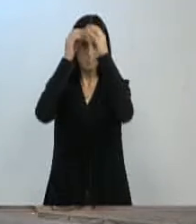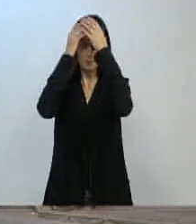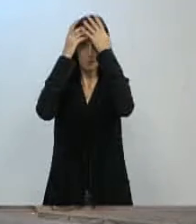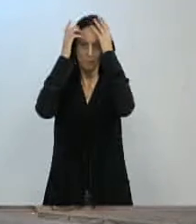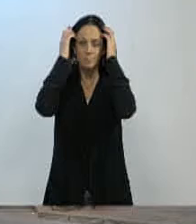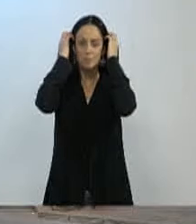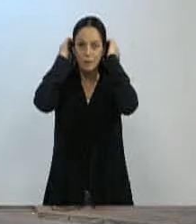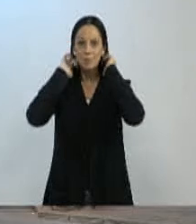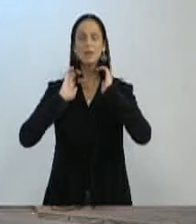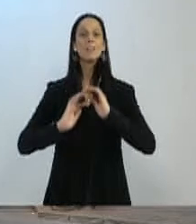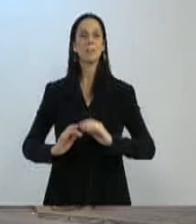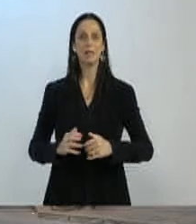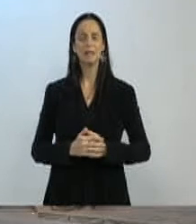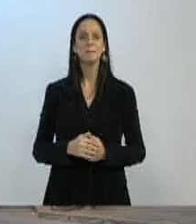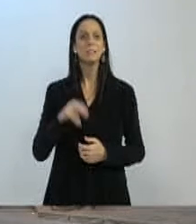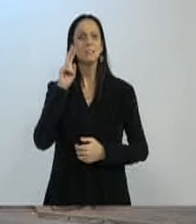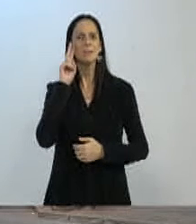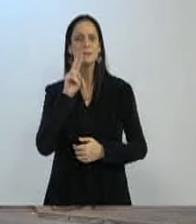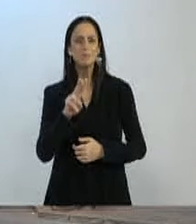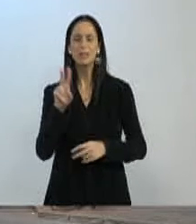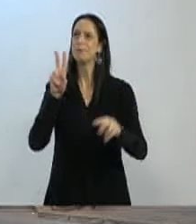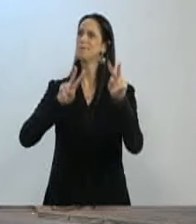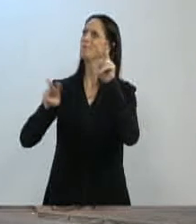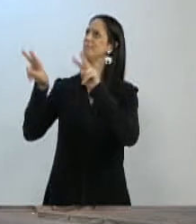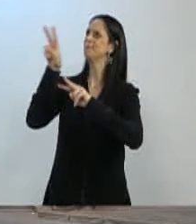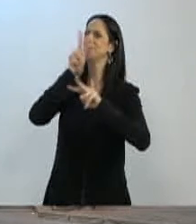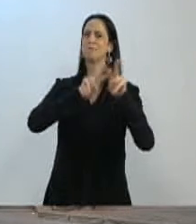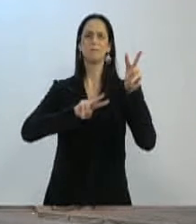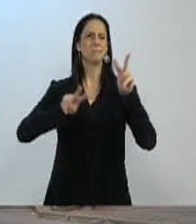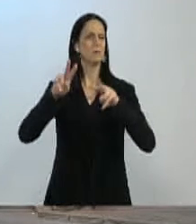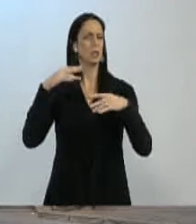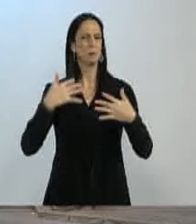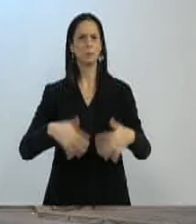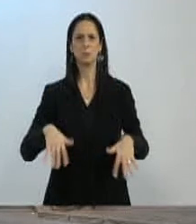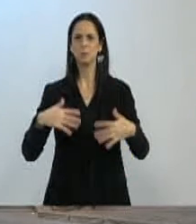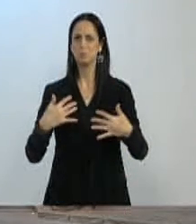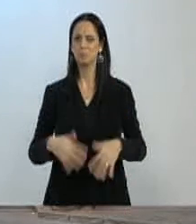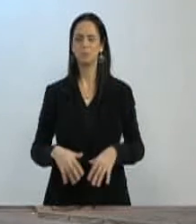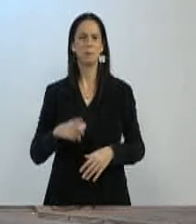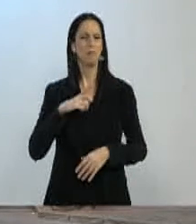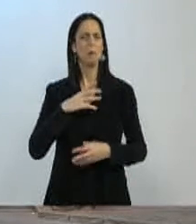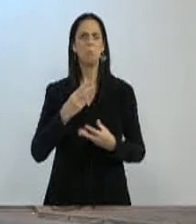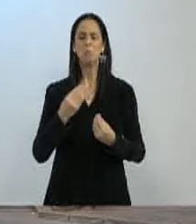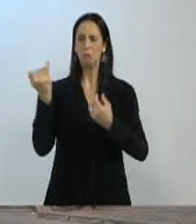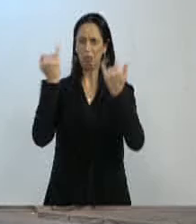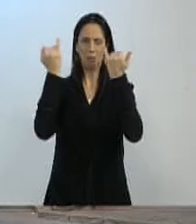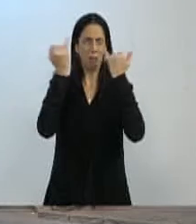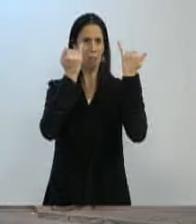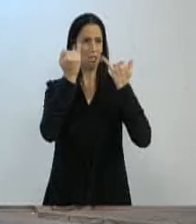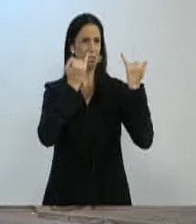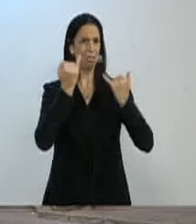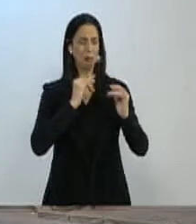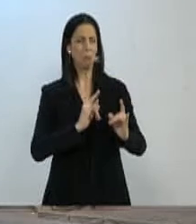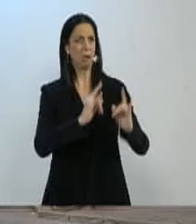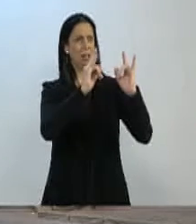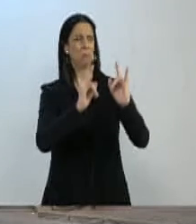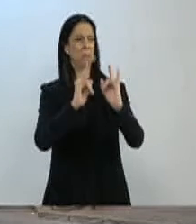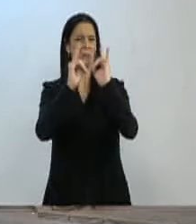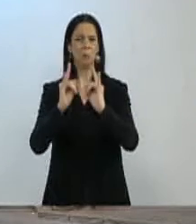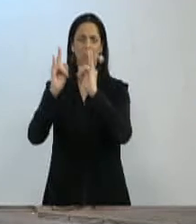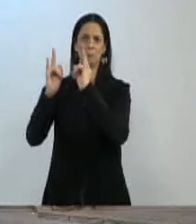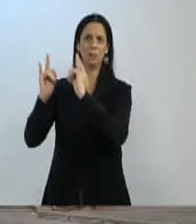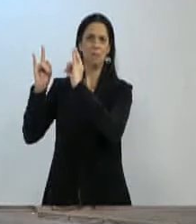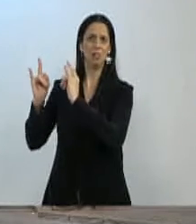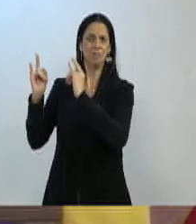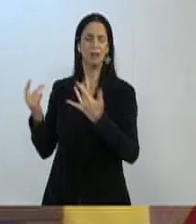A poluição visual que a gente tem hoje é muito séria. As nossas edificações estão, assim,